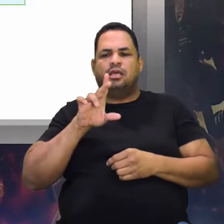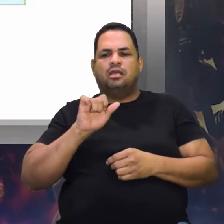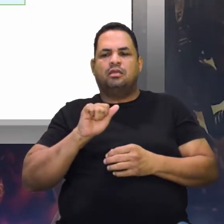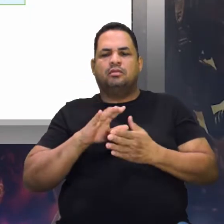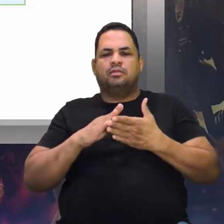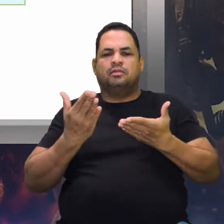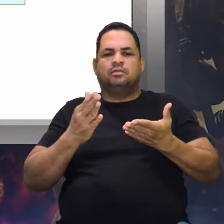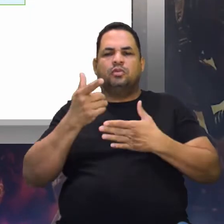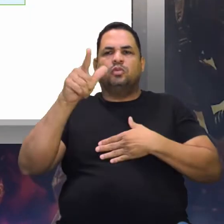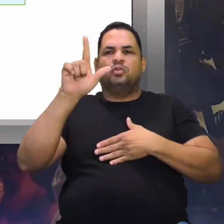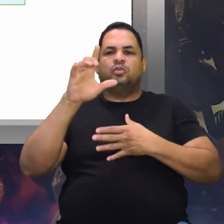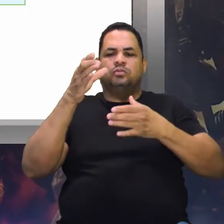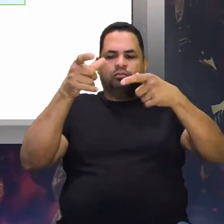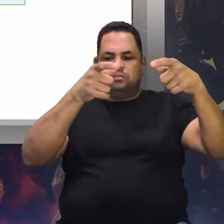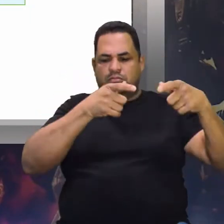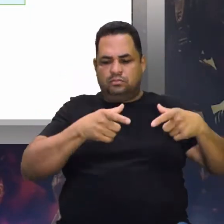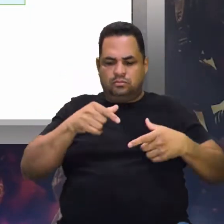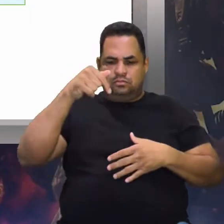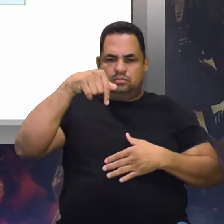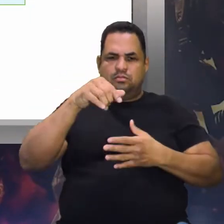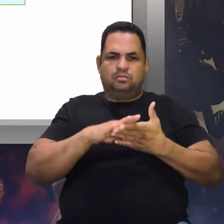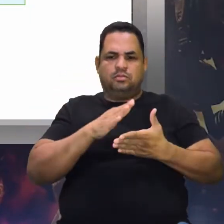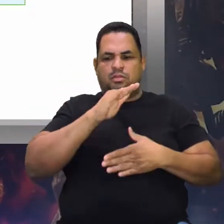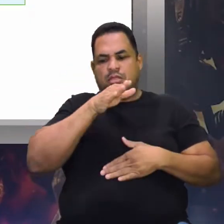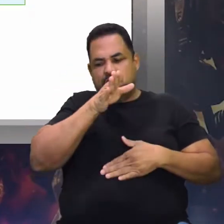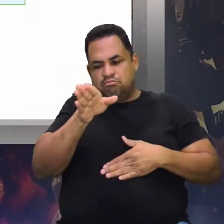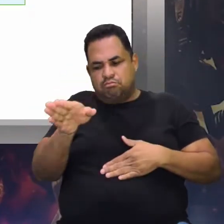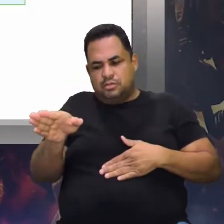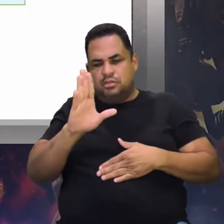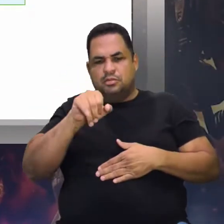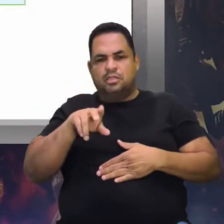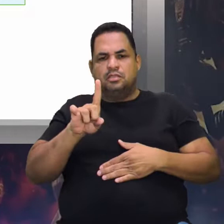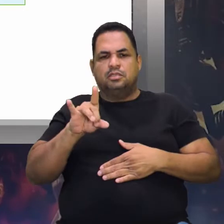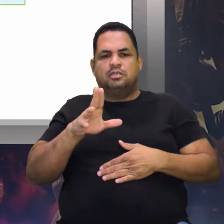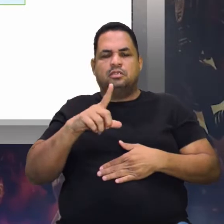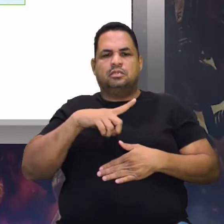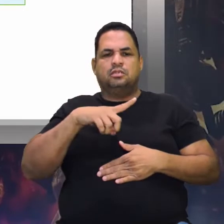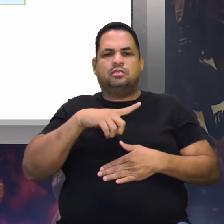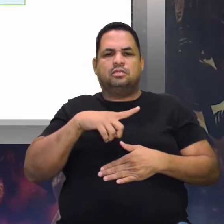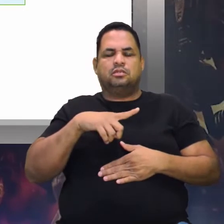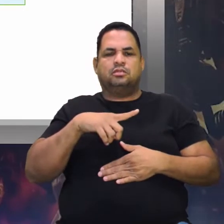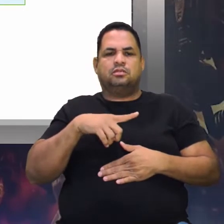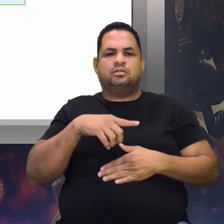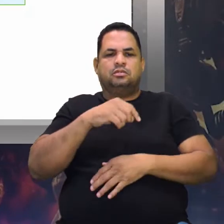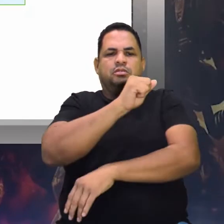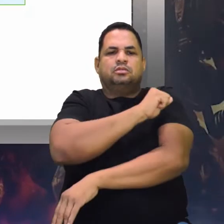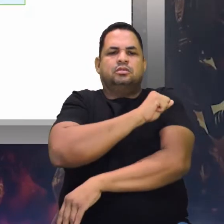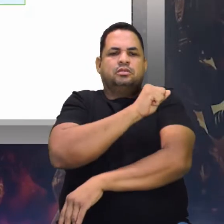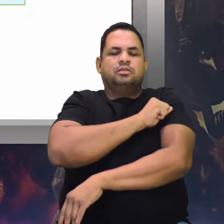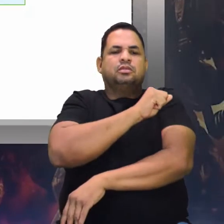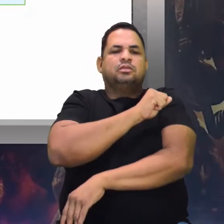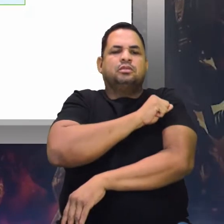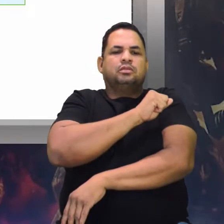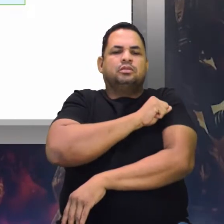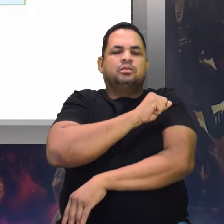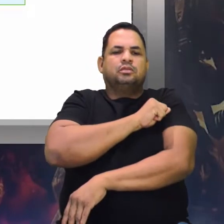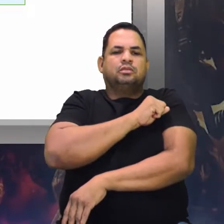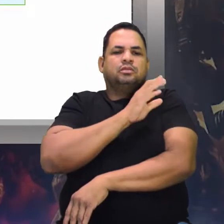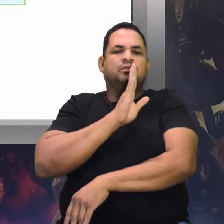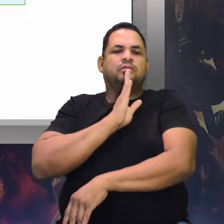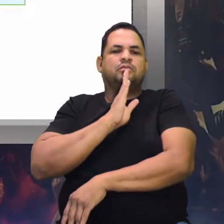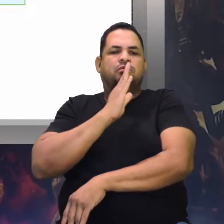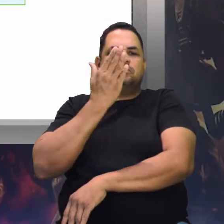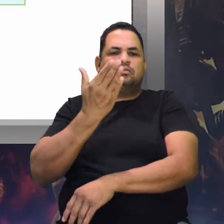e outras localidades que ficam aqui por Baixo Madeira. Esses alunos, eles conhecem